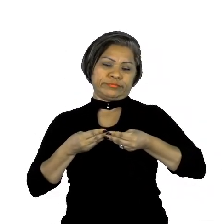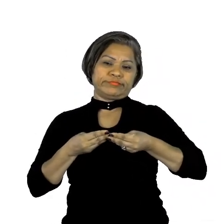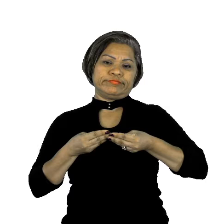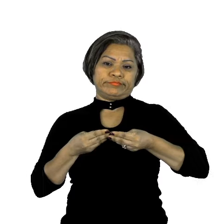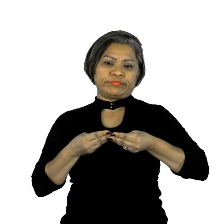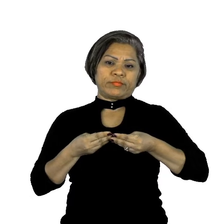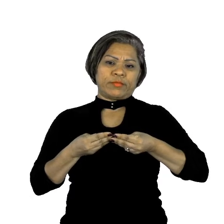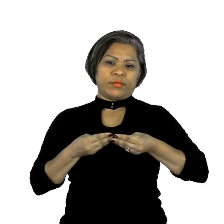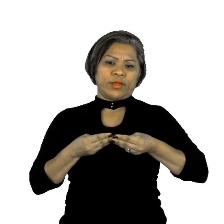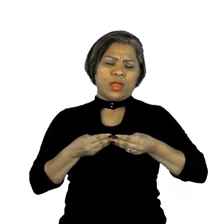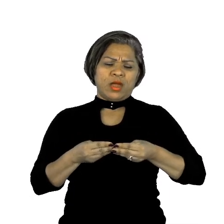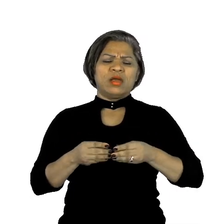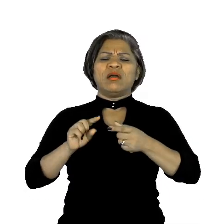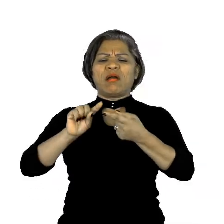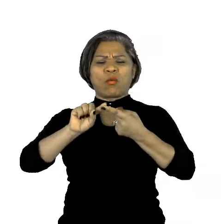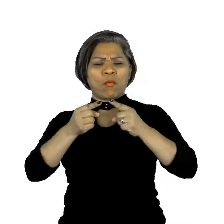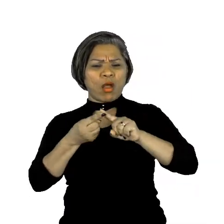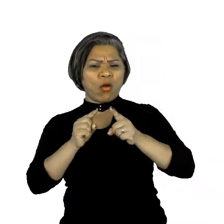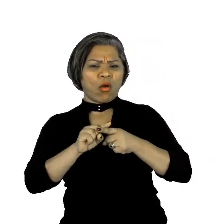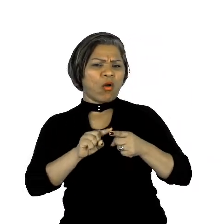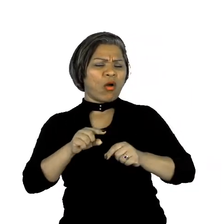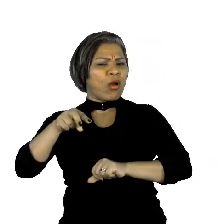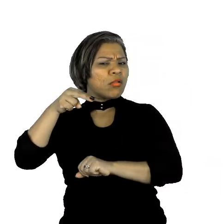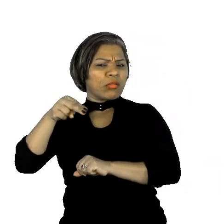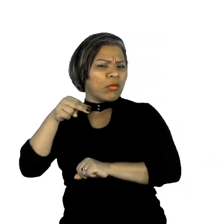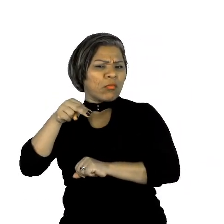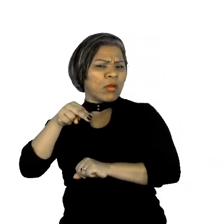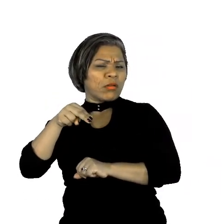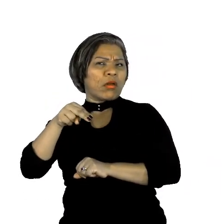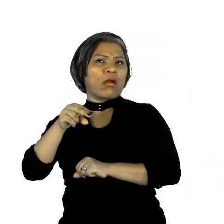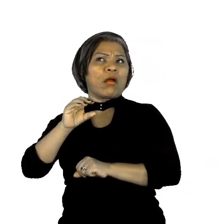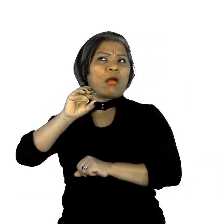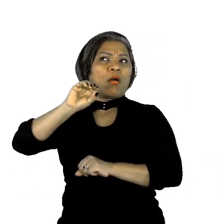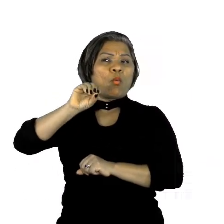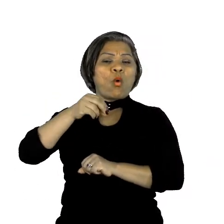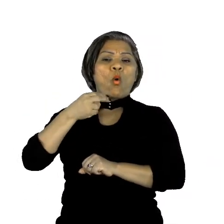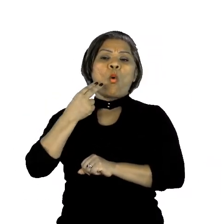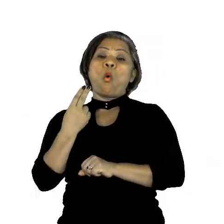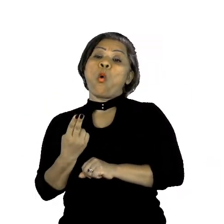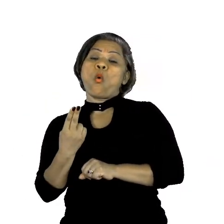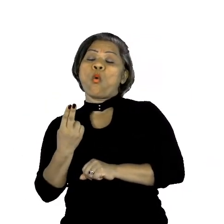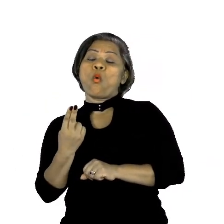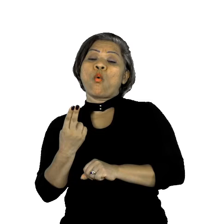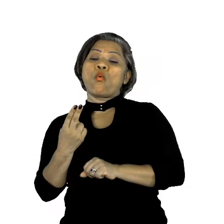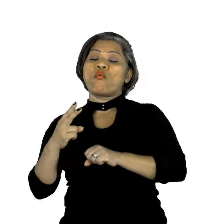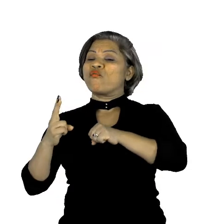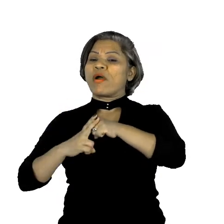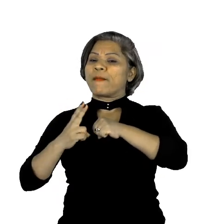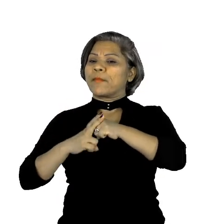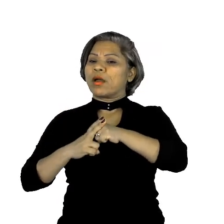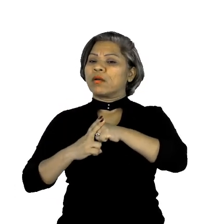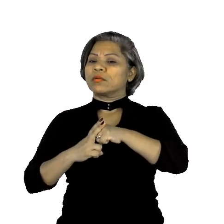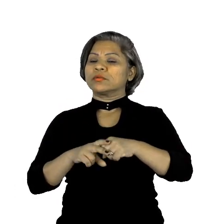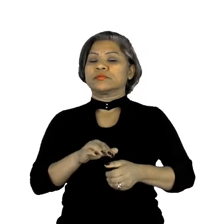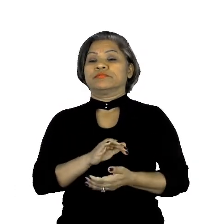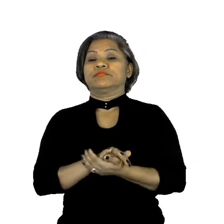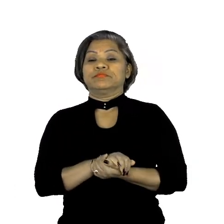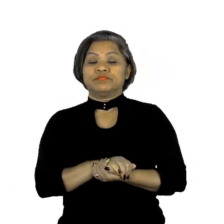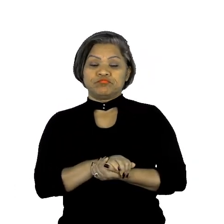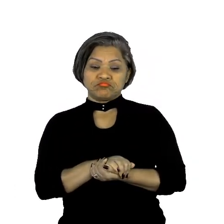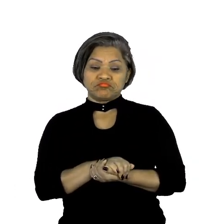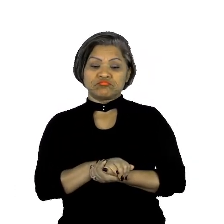aí é uma concordância nominal ou uma concordância verbal? Estão e